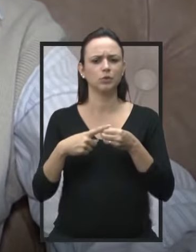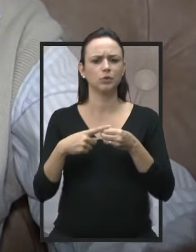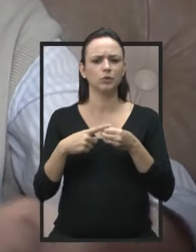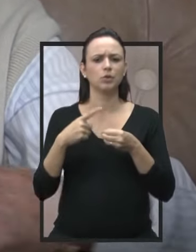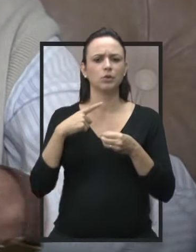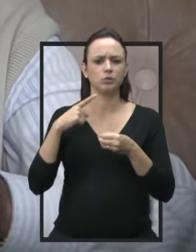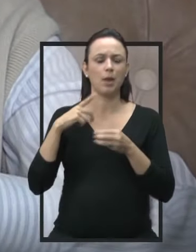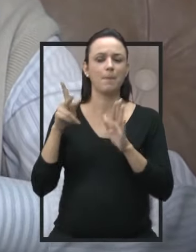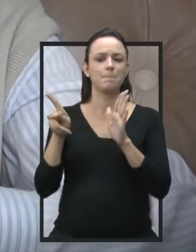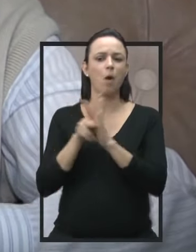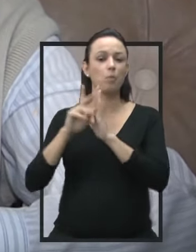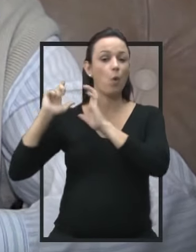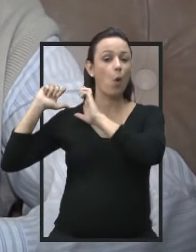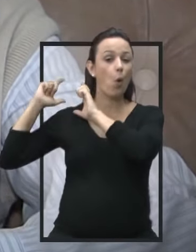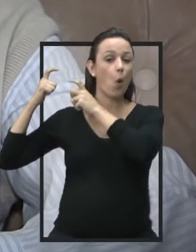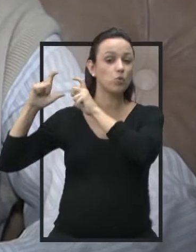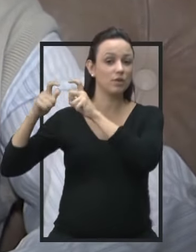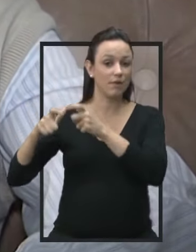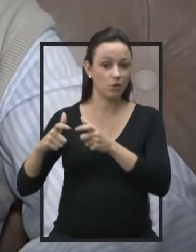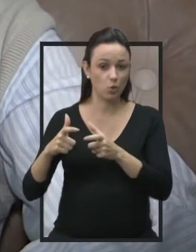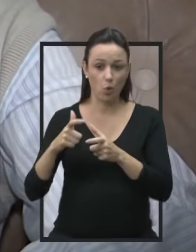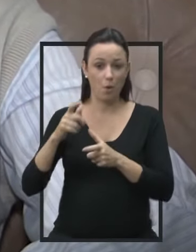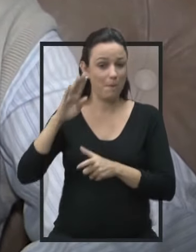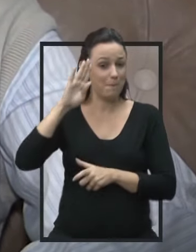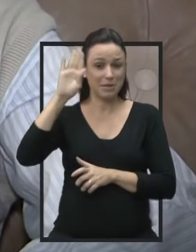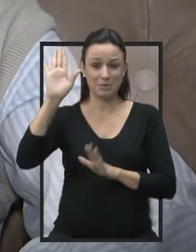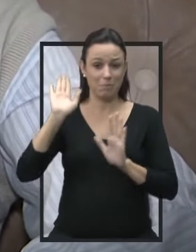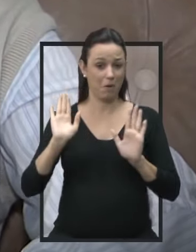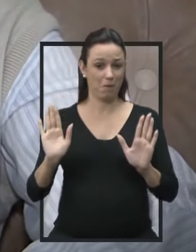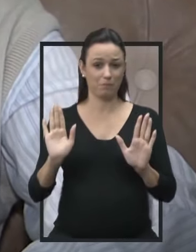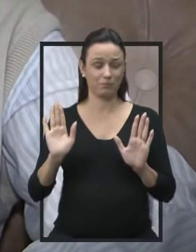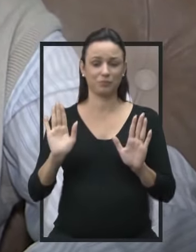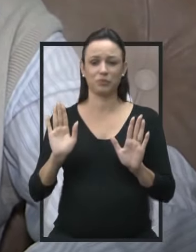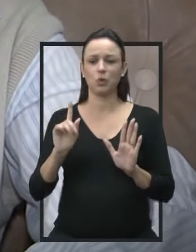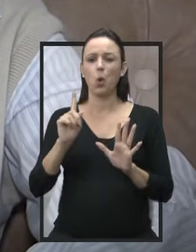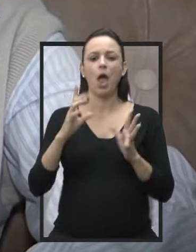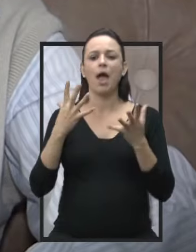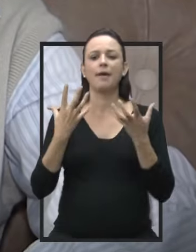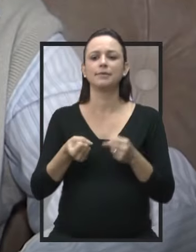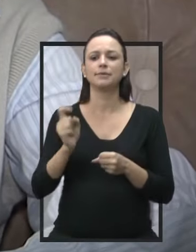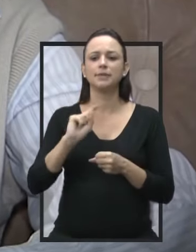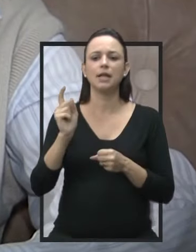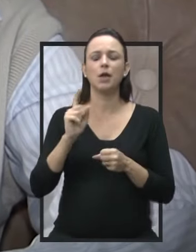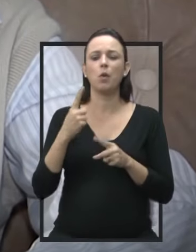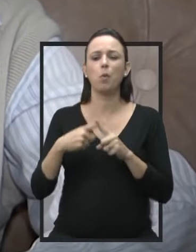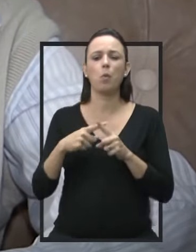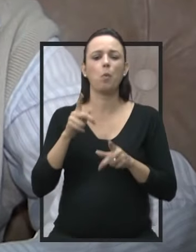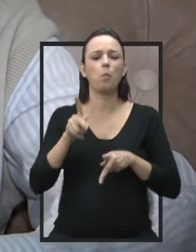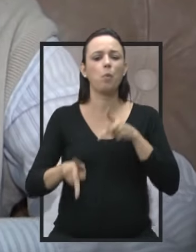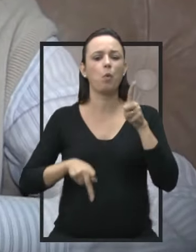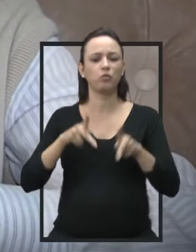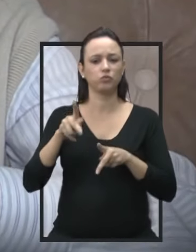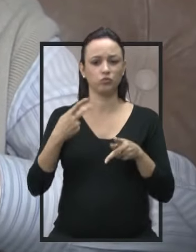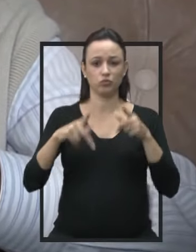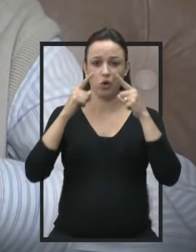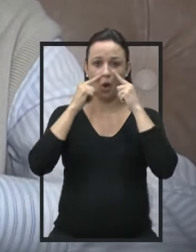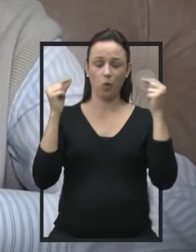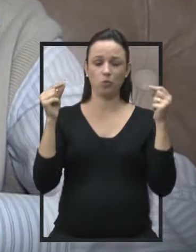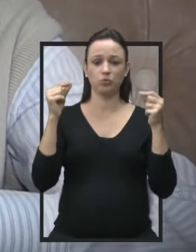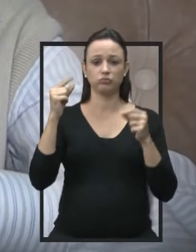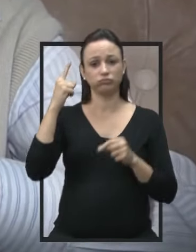era de um princípio conservador muito grande. Não admitia, o povo jauense era formado com a